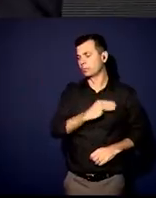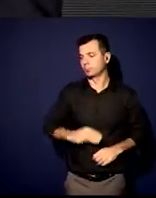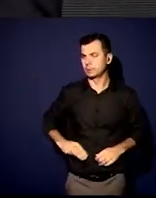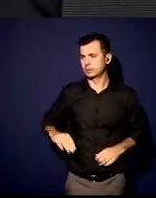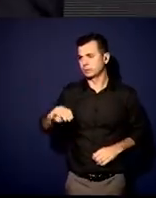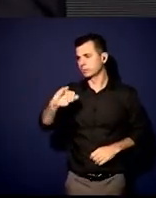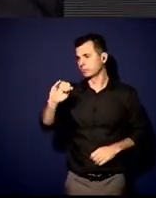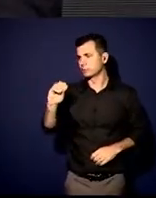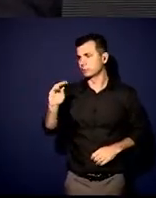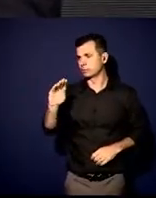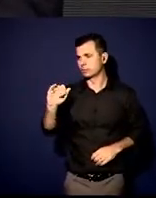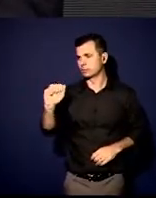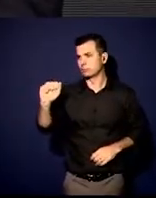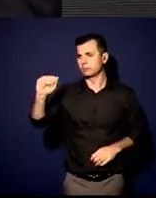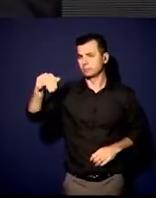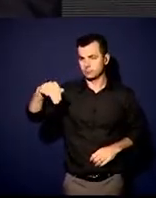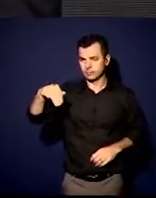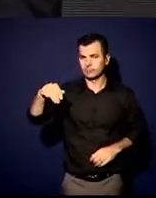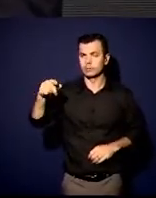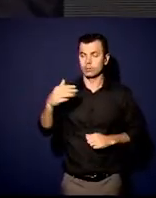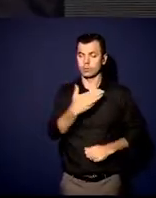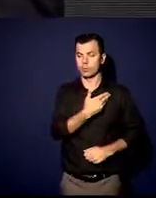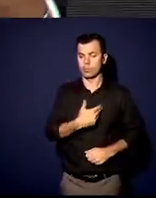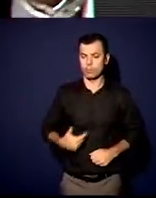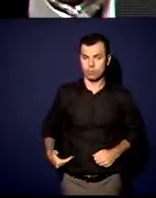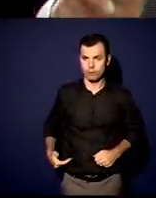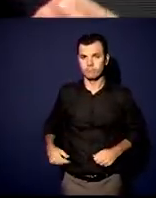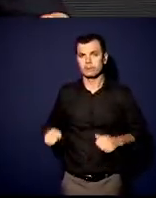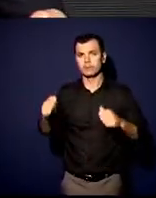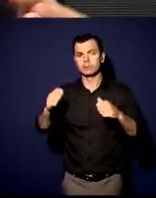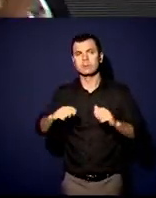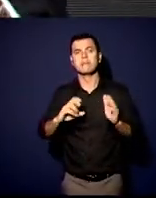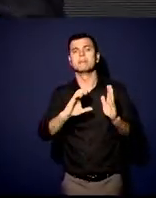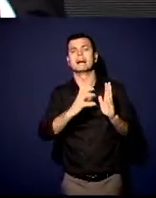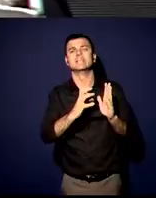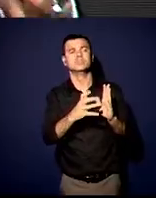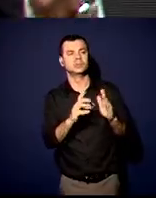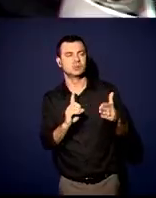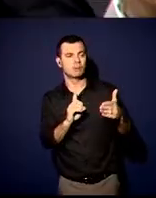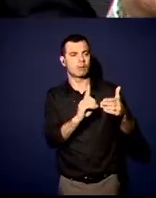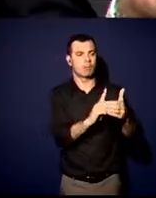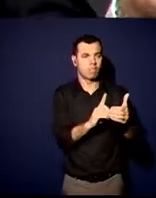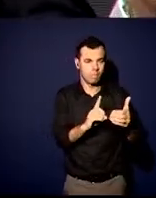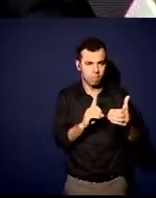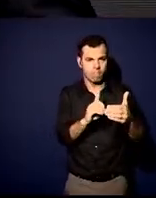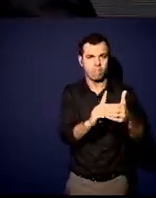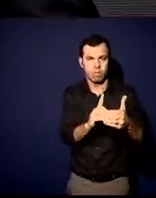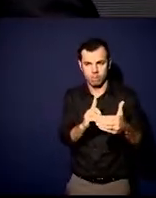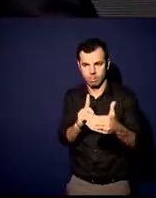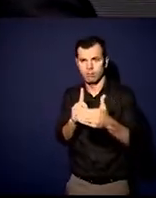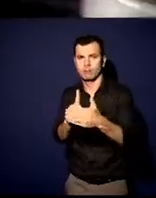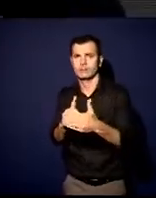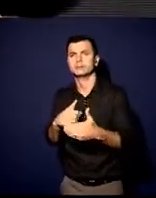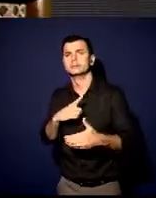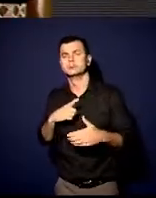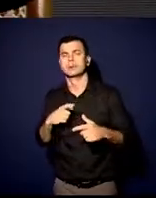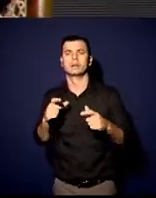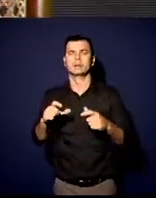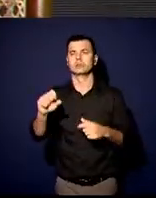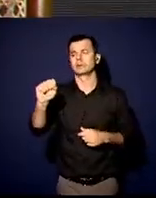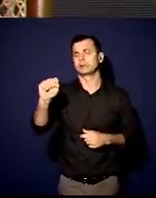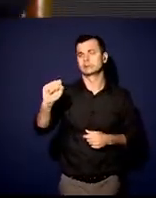o governo vai conseguir uma base de sustentação se fiando em partidos porque os partidos têm parlamentares de Santa Catarina